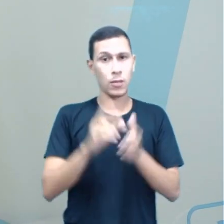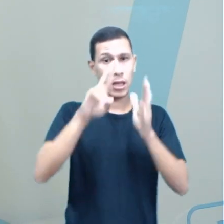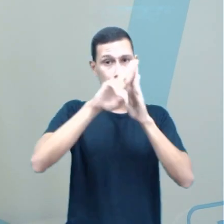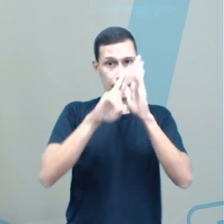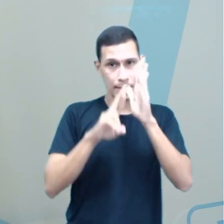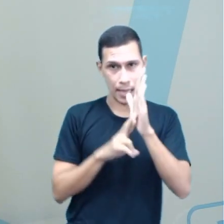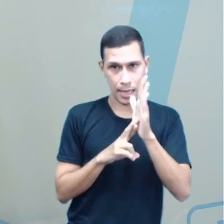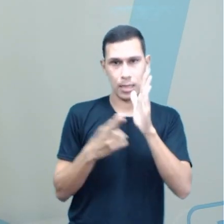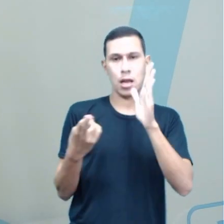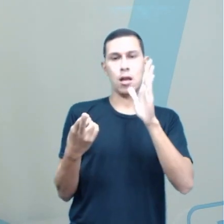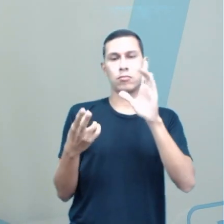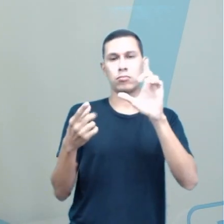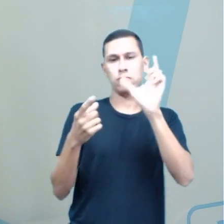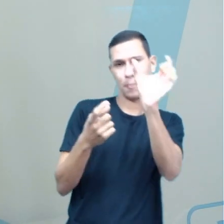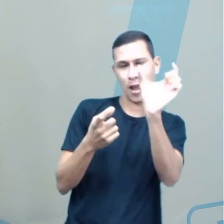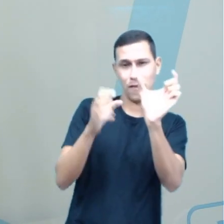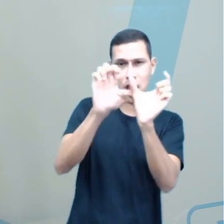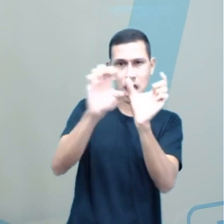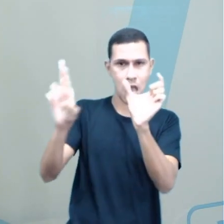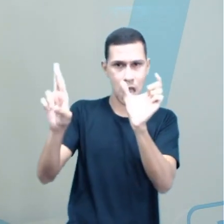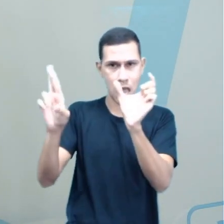Colocamos o ER no final, certo?